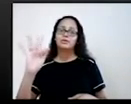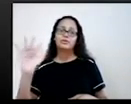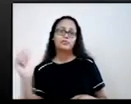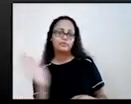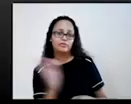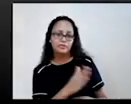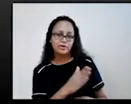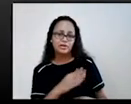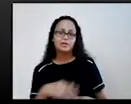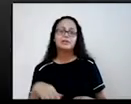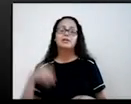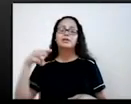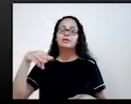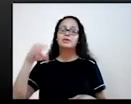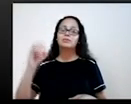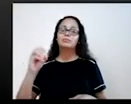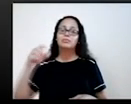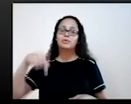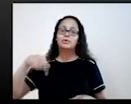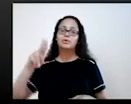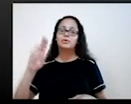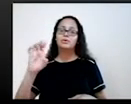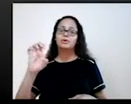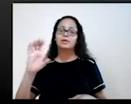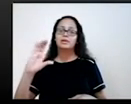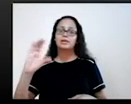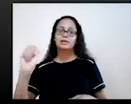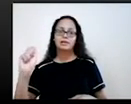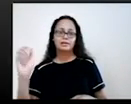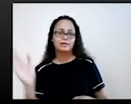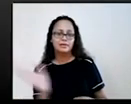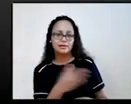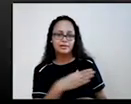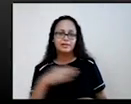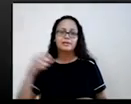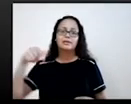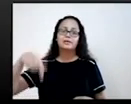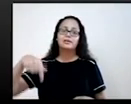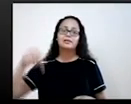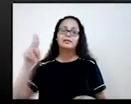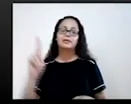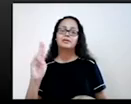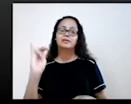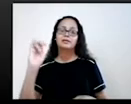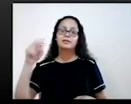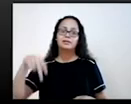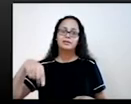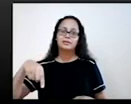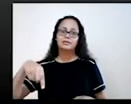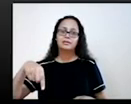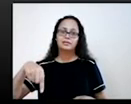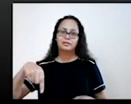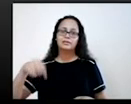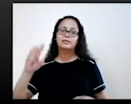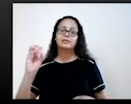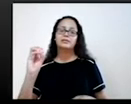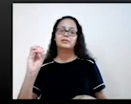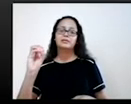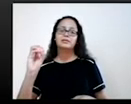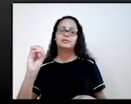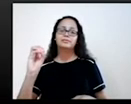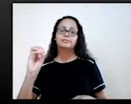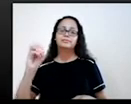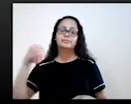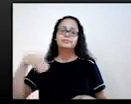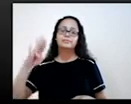o quingombô, né? O quingombô já é uma palavra que para a gente não é familiar. Né? E o vatapá. Então são